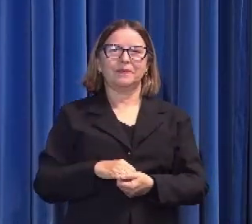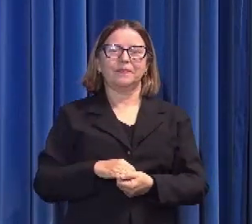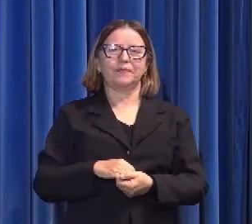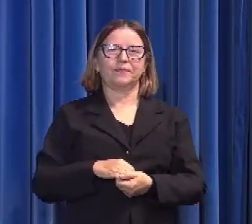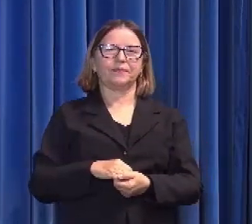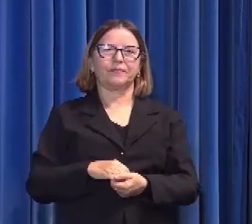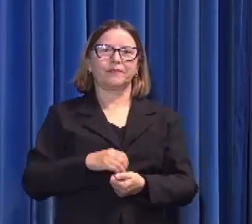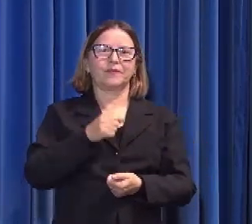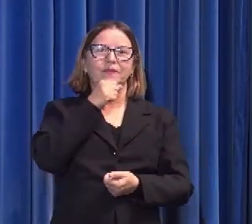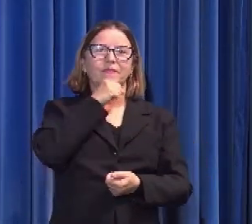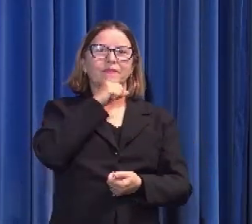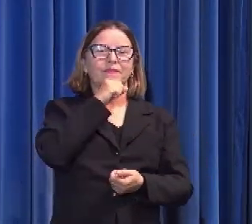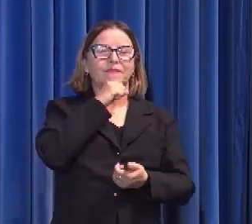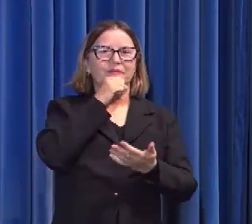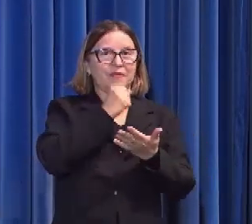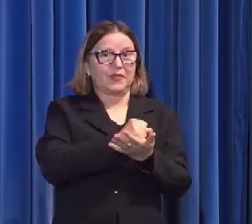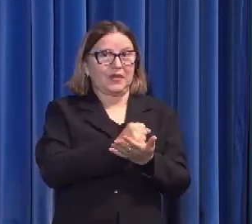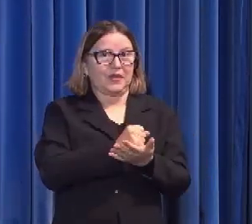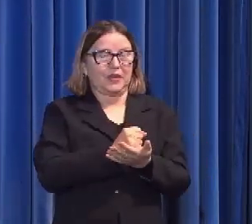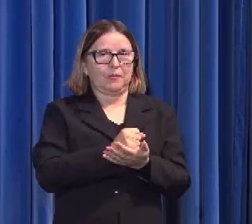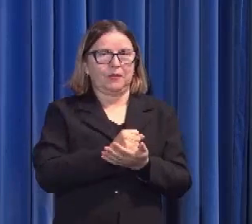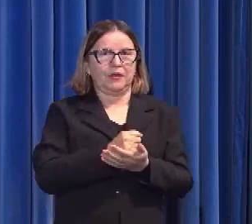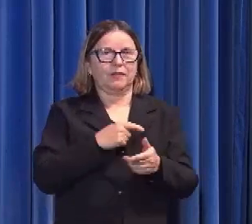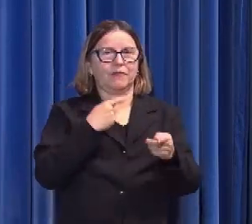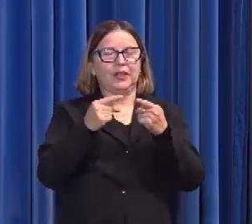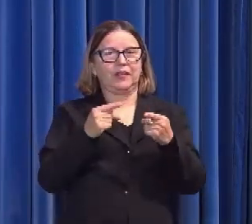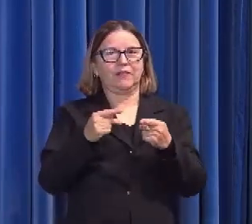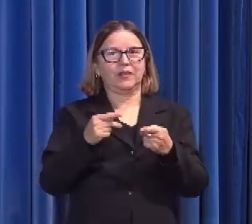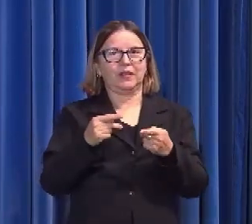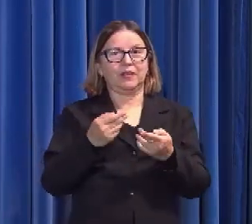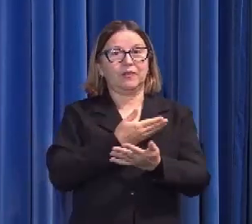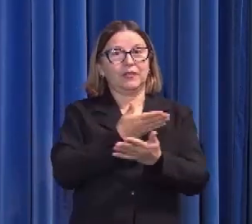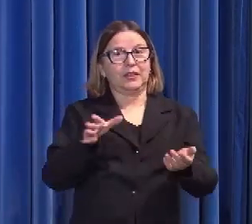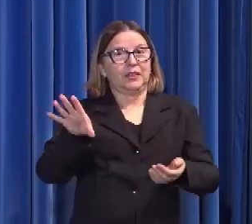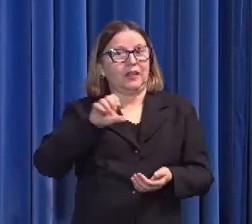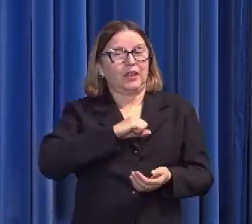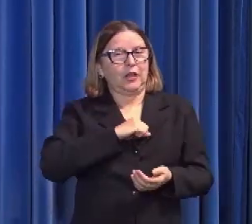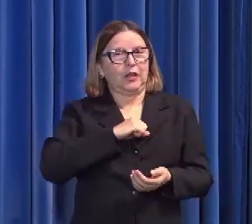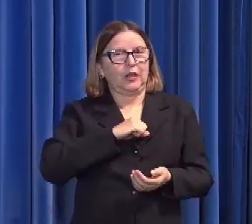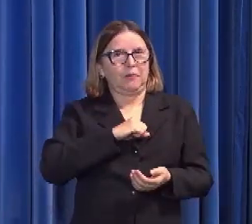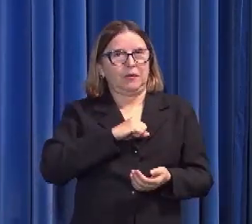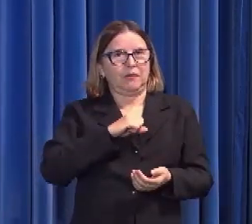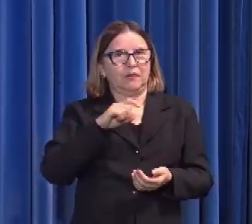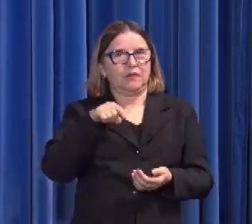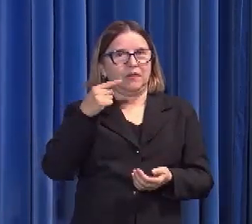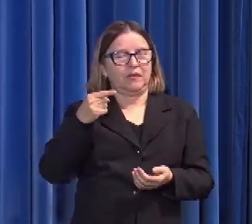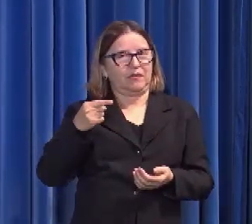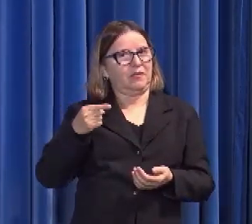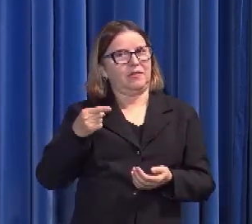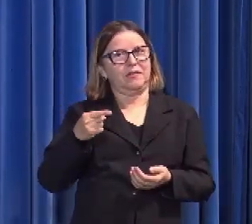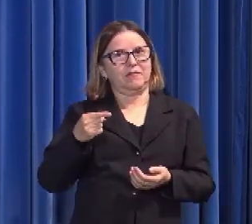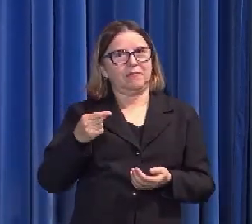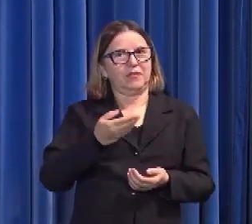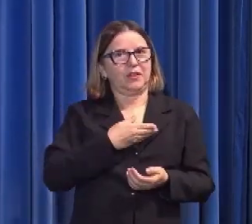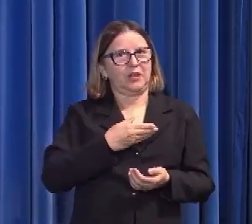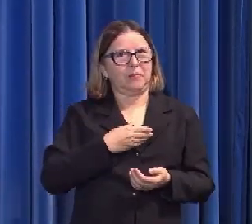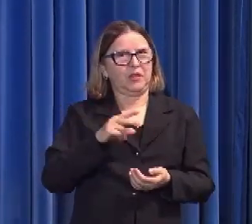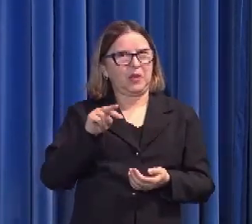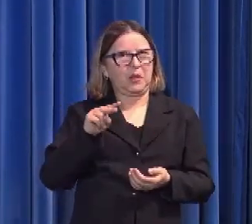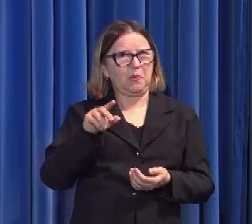é o velho testamento é Amarás o teu próximo e como a ti mesmo o